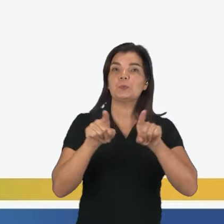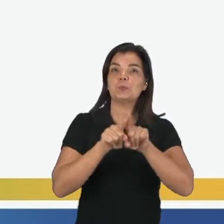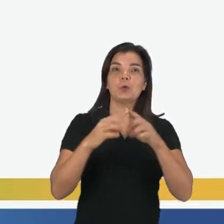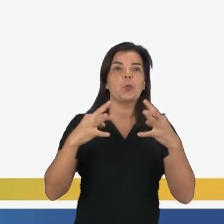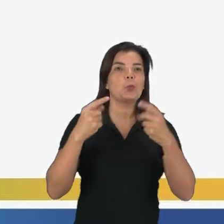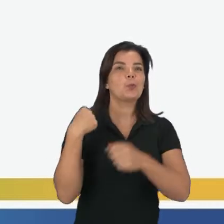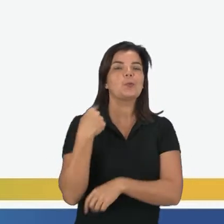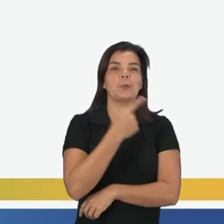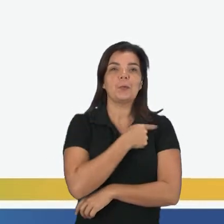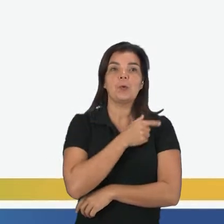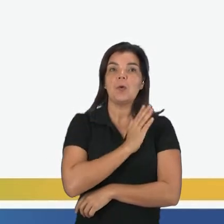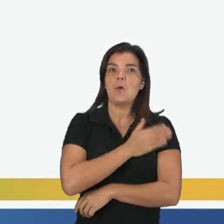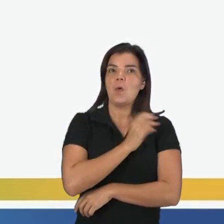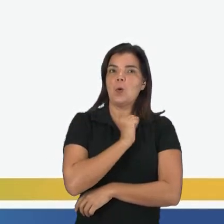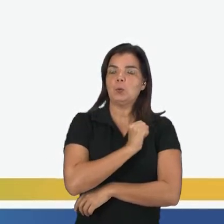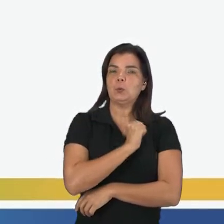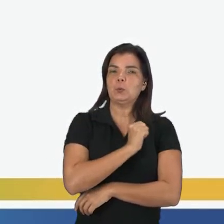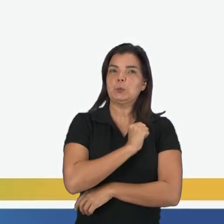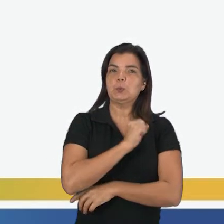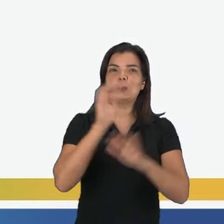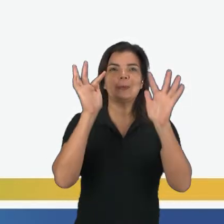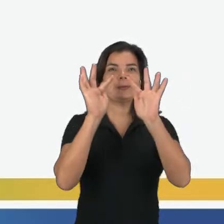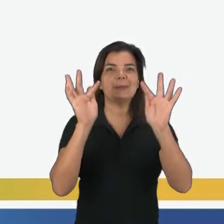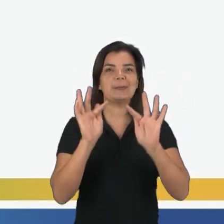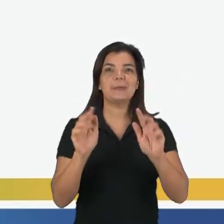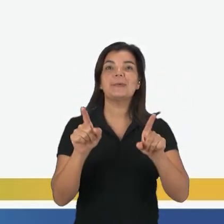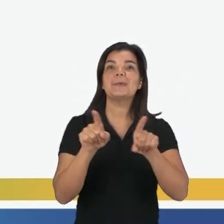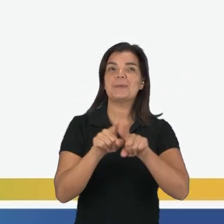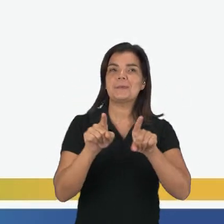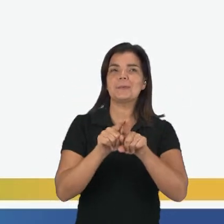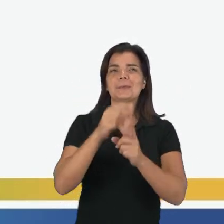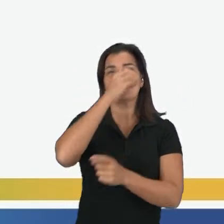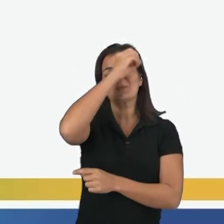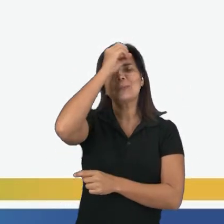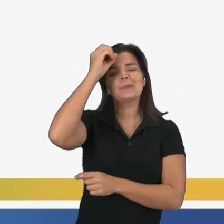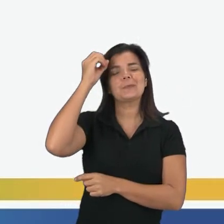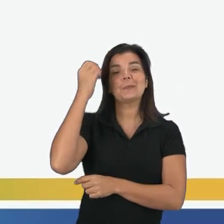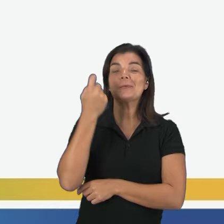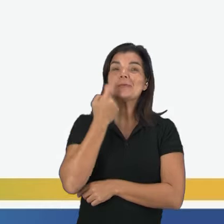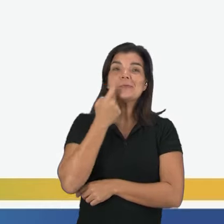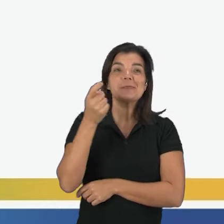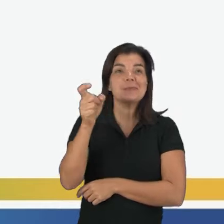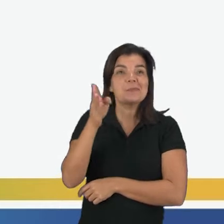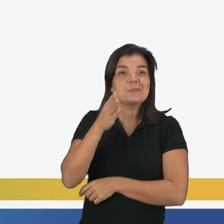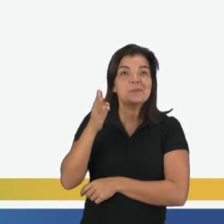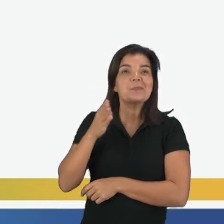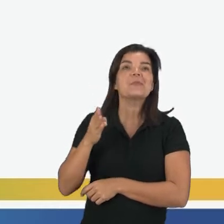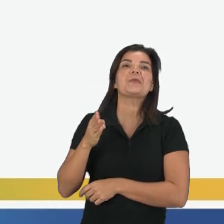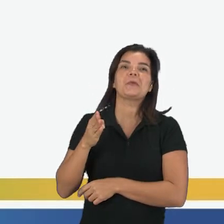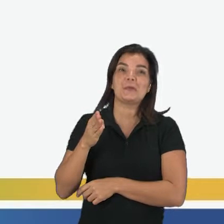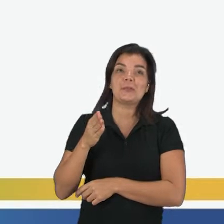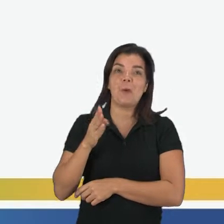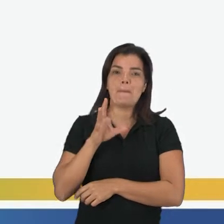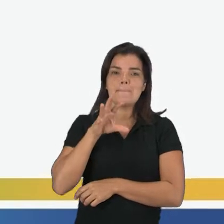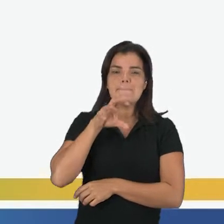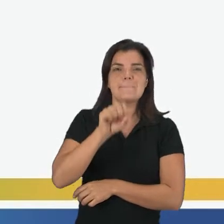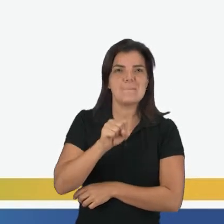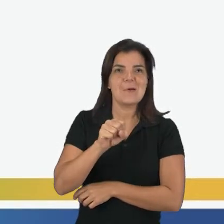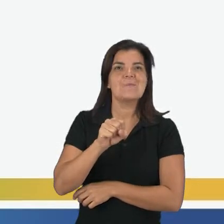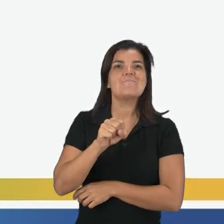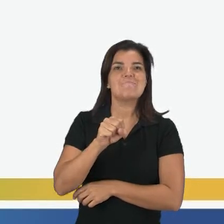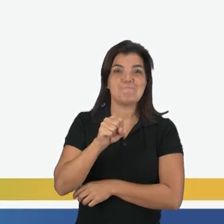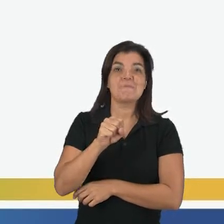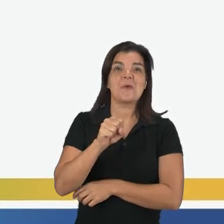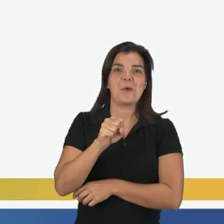tomava conta de todos nós. O coração acelerava de tanta felicidade e quando o ingênuo peixinho caía em